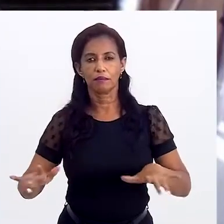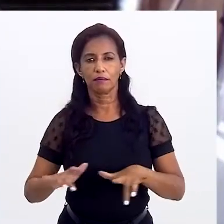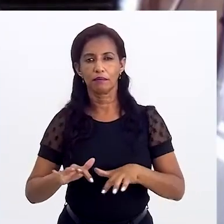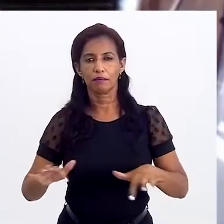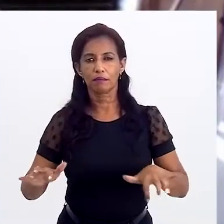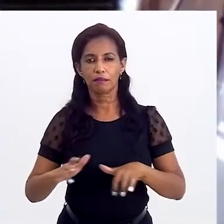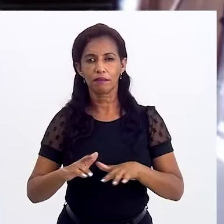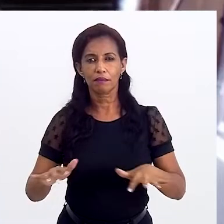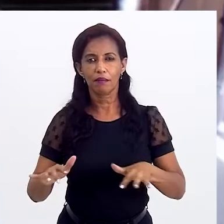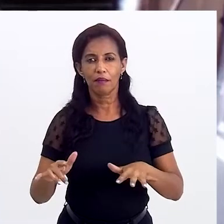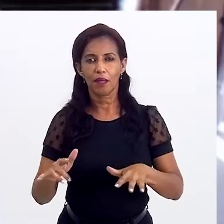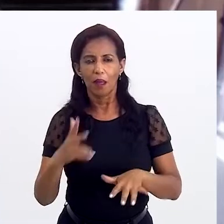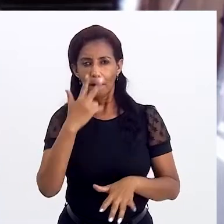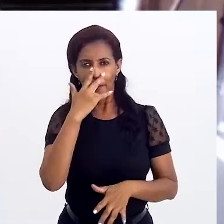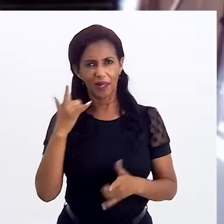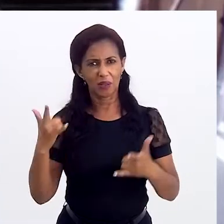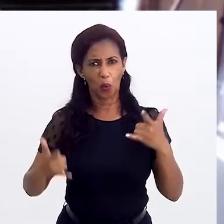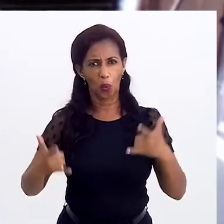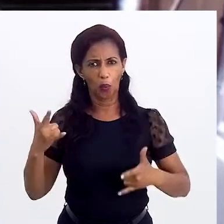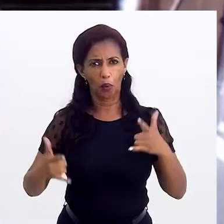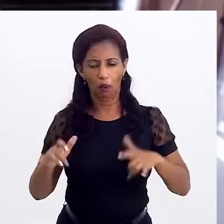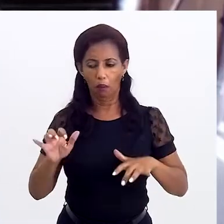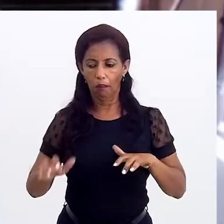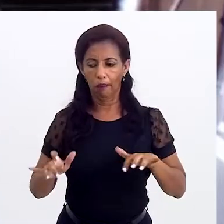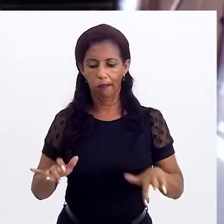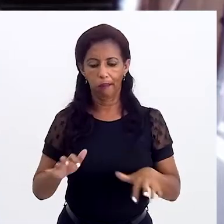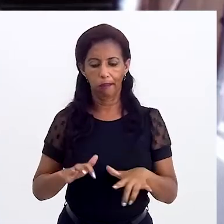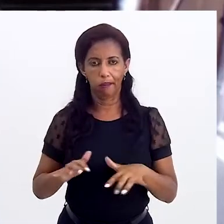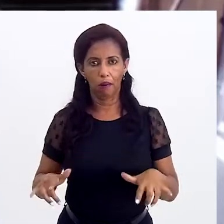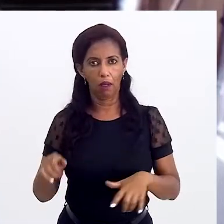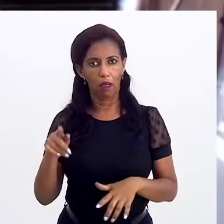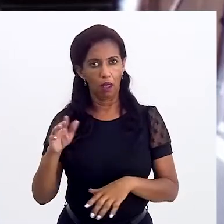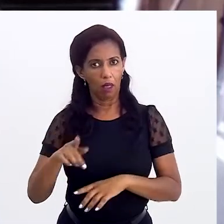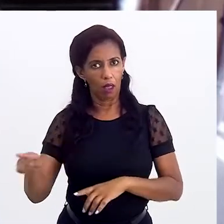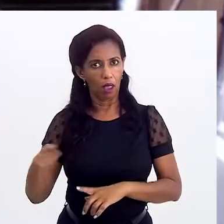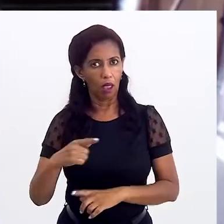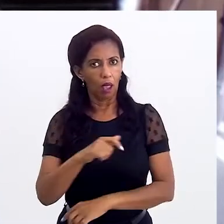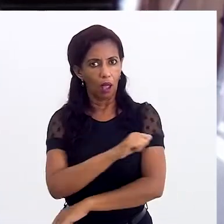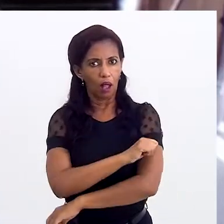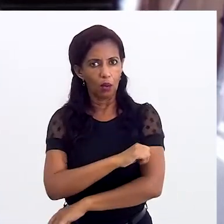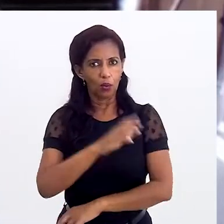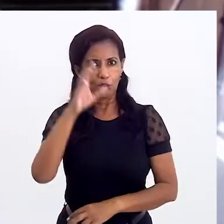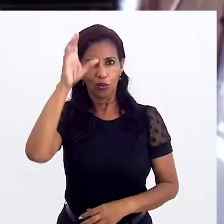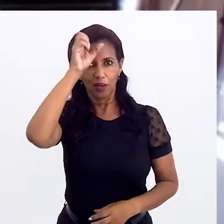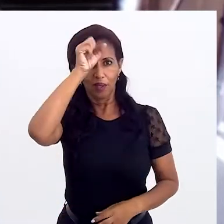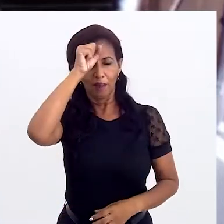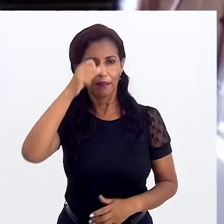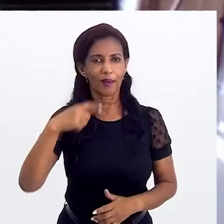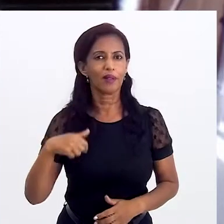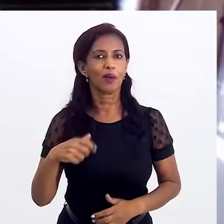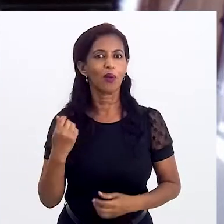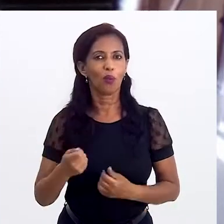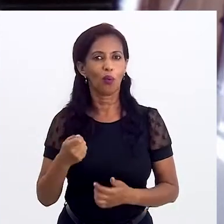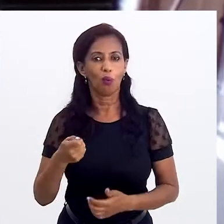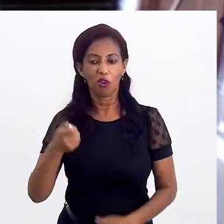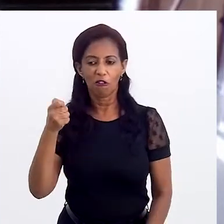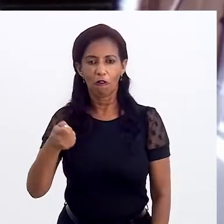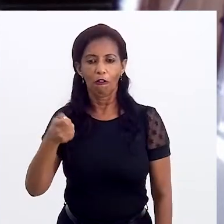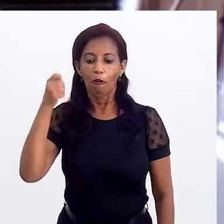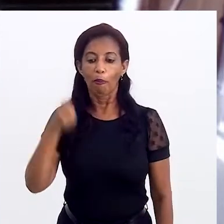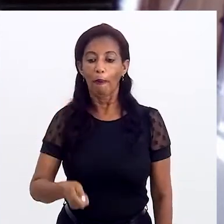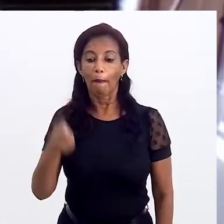músico qualquer, mas que toca como se fosse um robô, né? Então, é o tipo de aluno, o tipo de pessoa que estudou